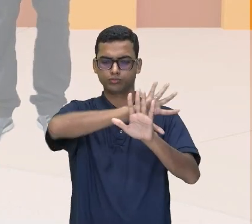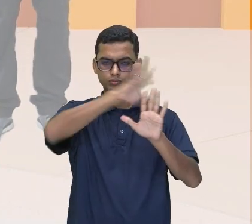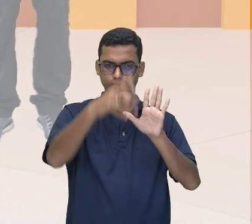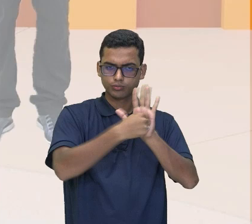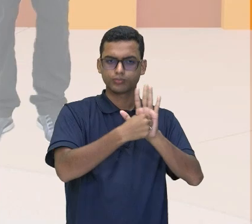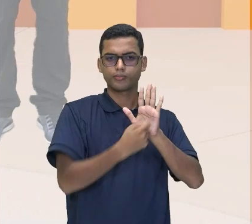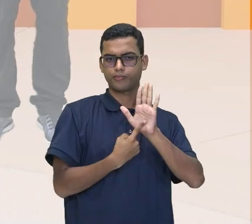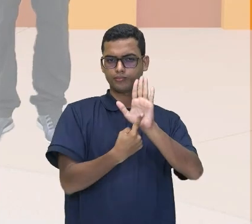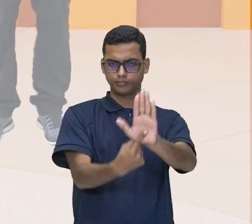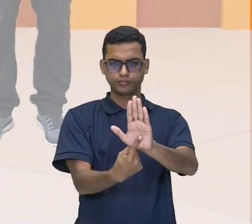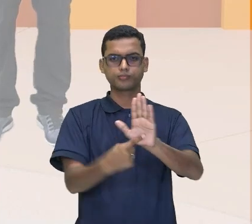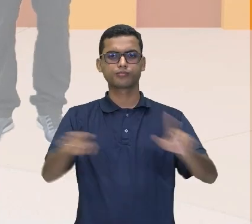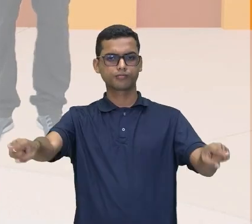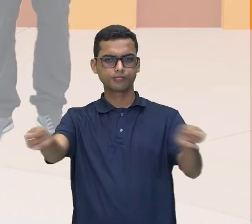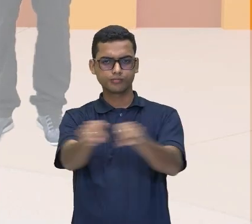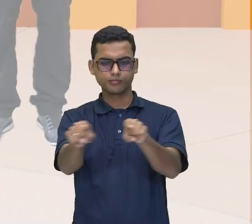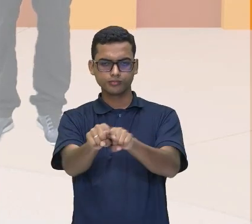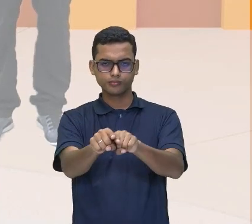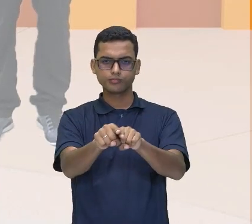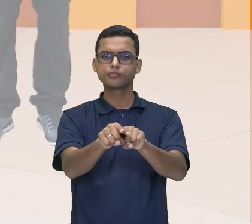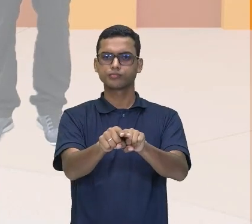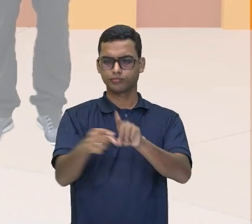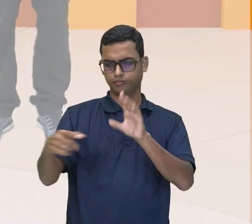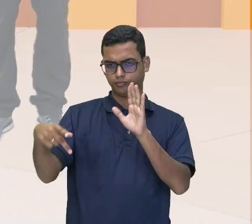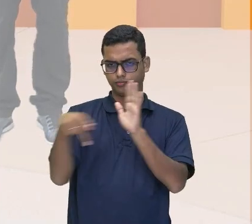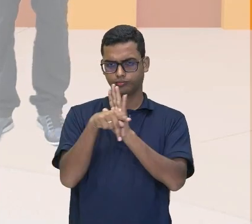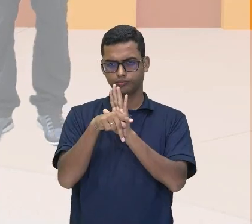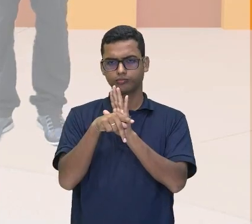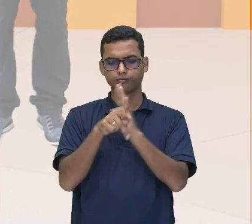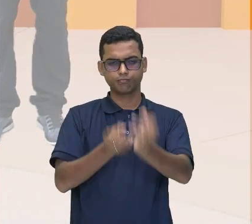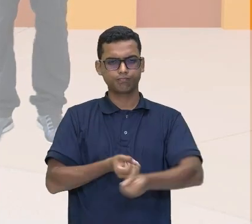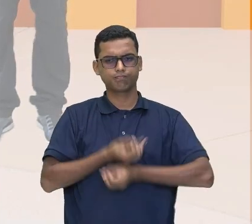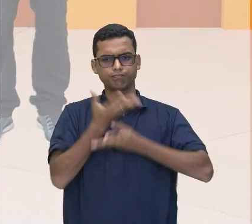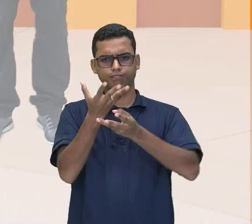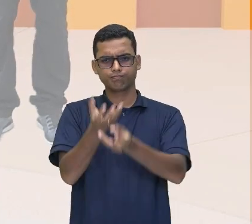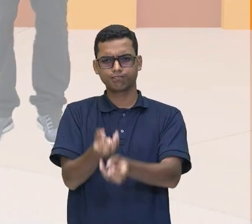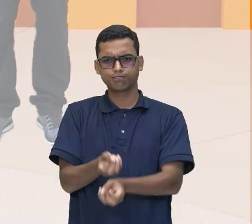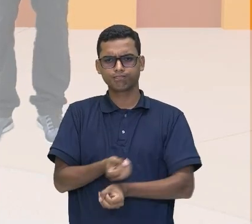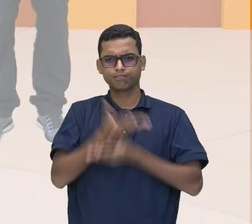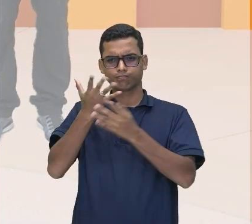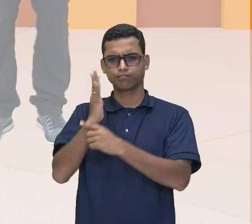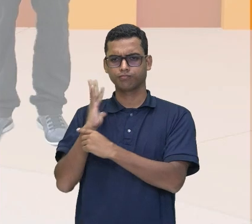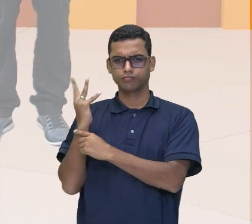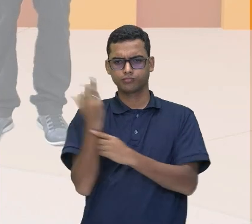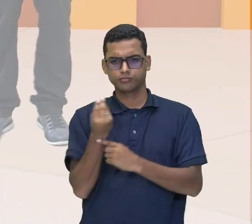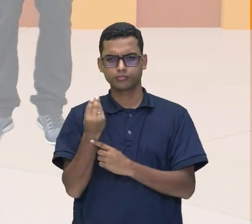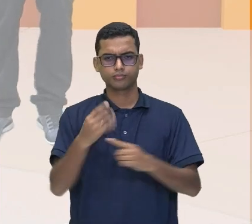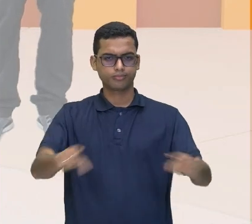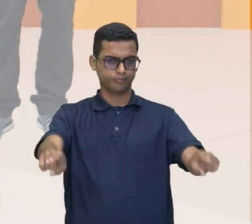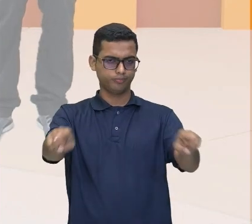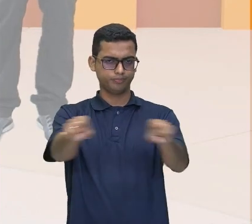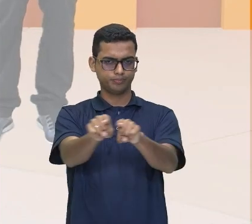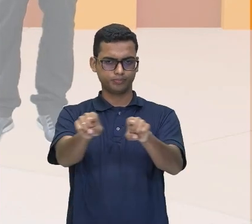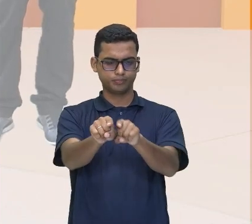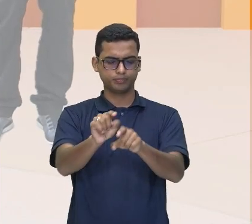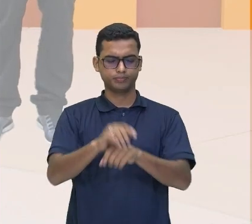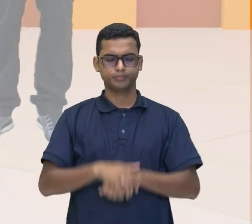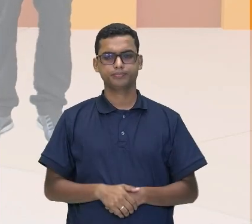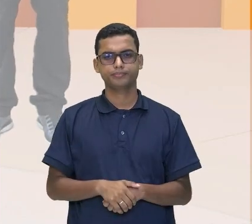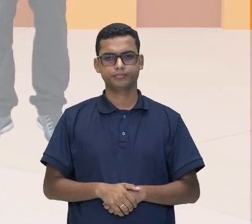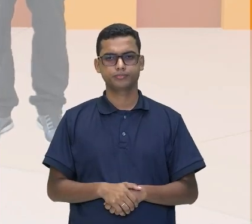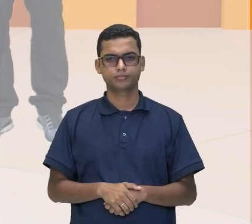é carregado aí nessa expressão artística. E isso, claro, e aí nós estamos no